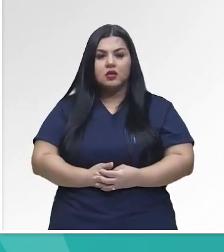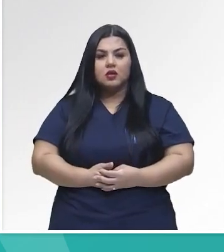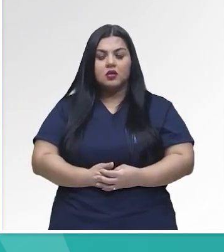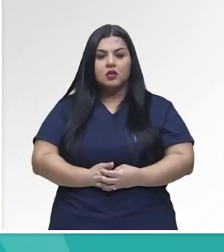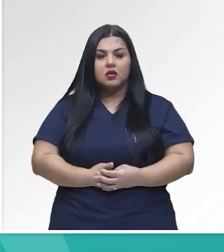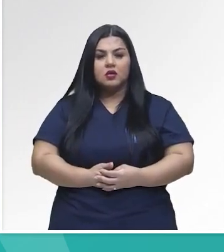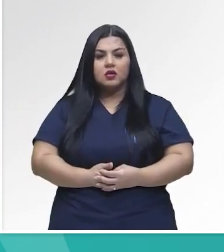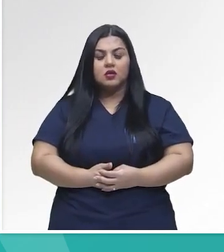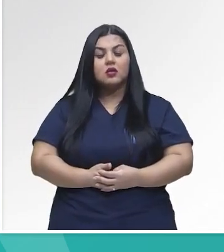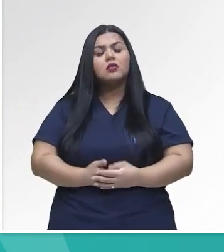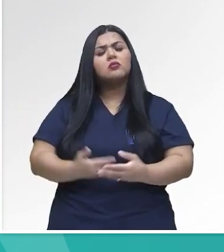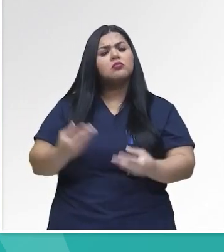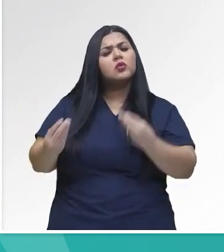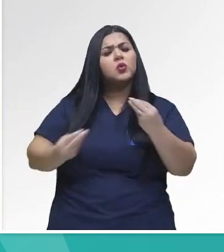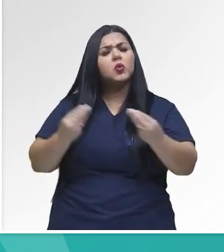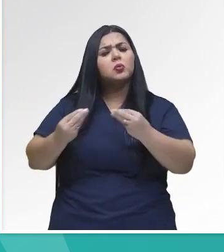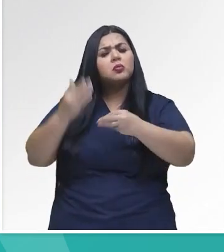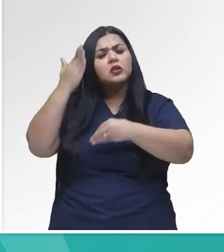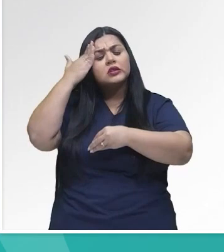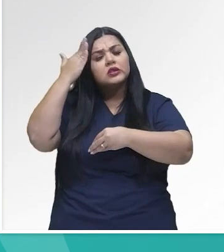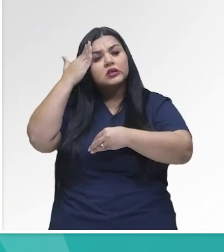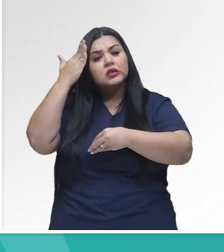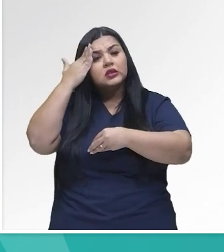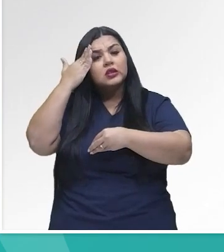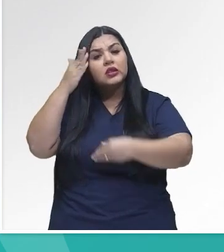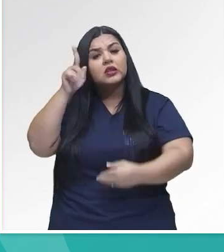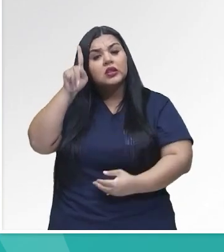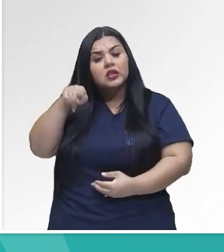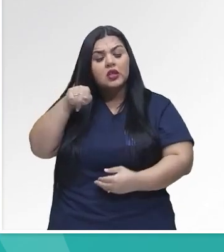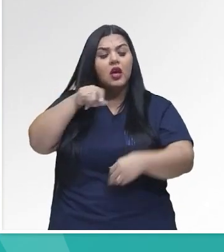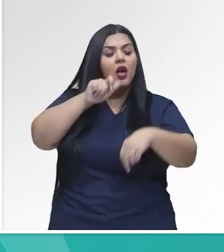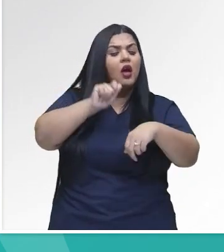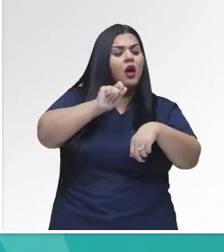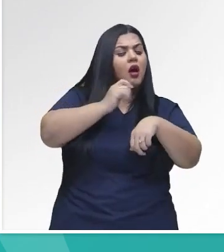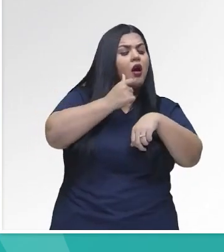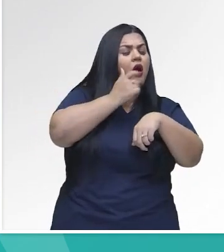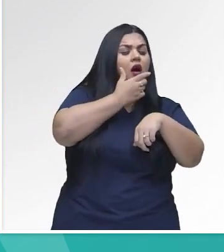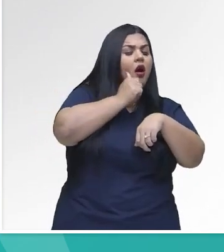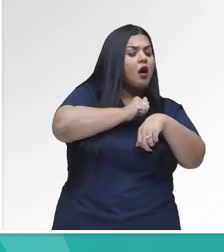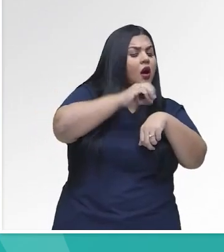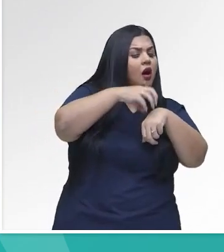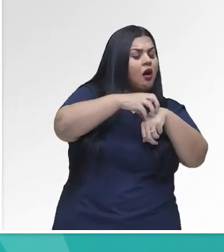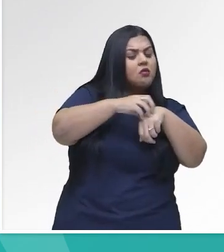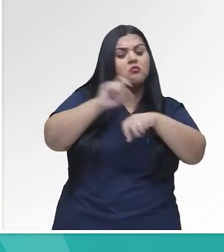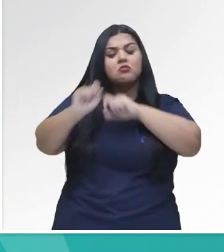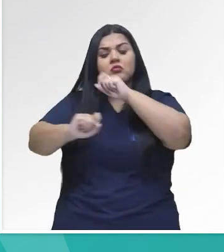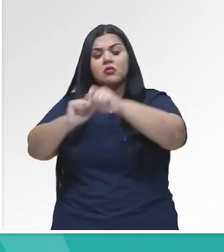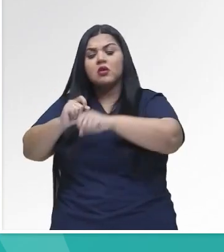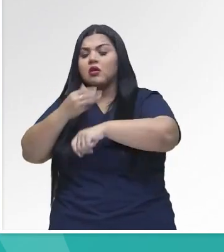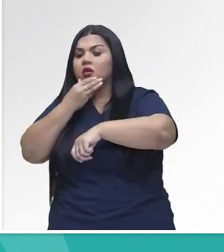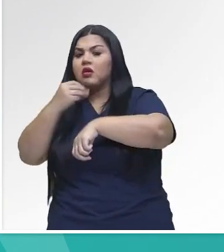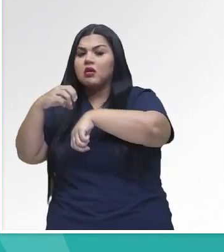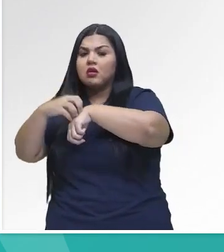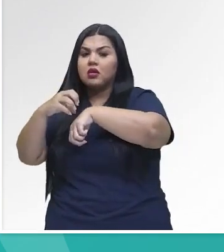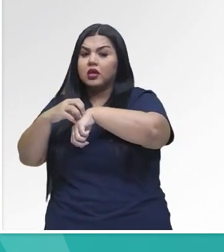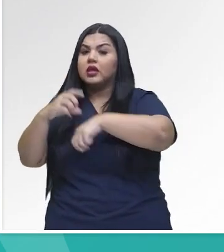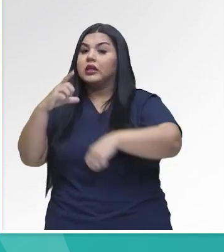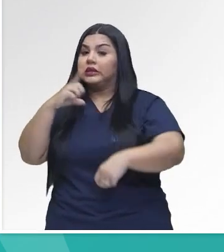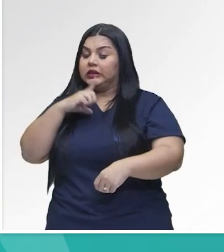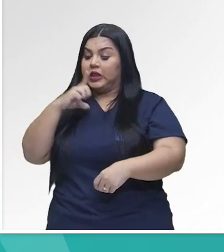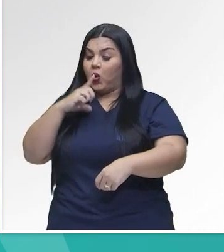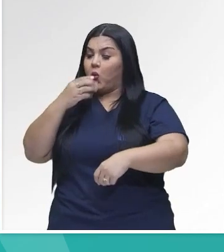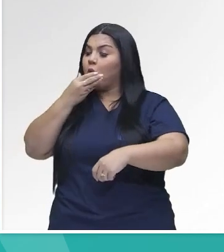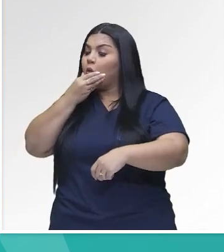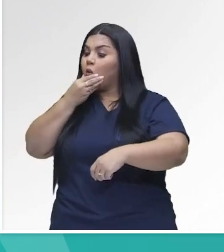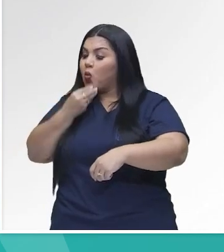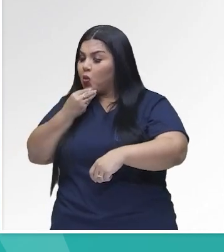na peça? Pela peça, como é que eu identifico quem é o rei e quem é a dama? O rei, ele tem uma cruzinha na cabeça e a